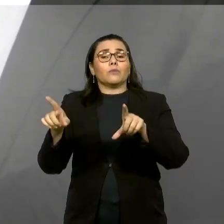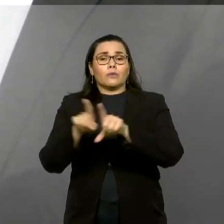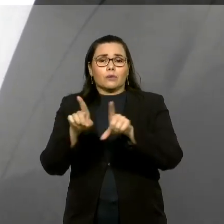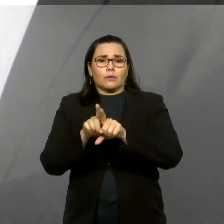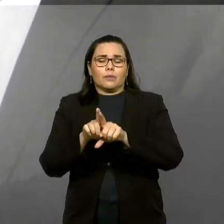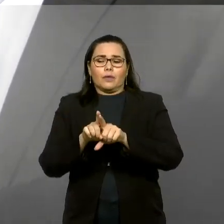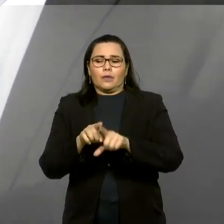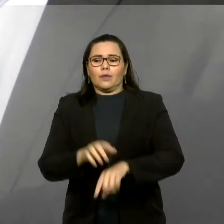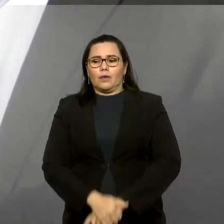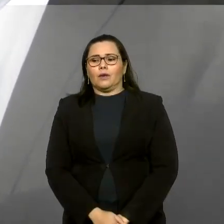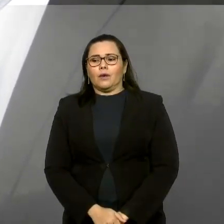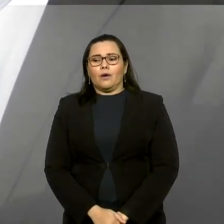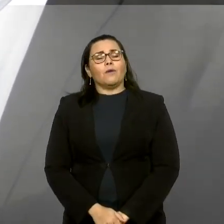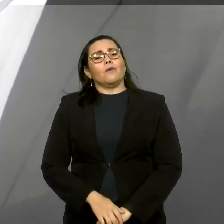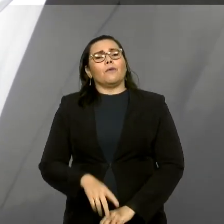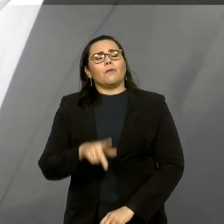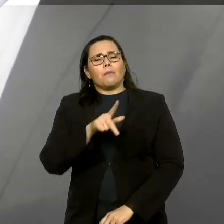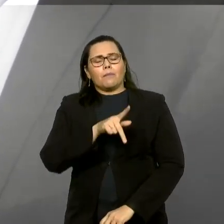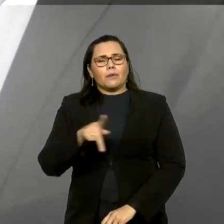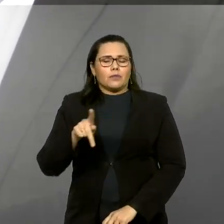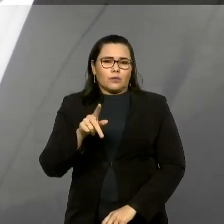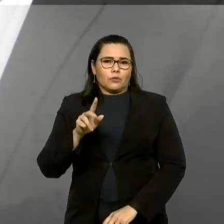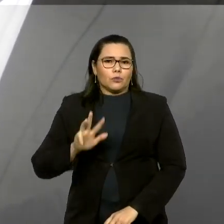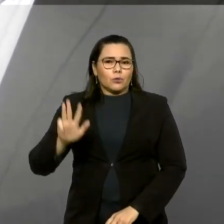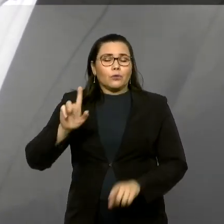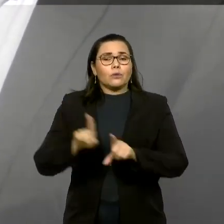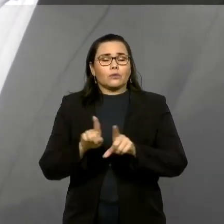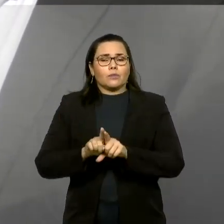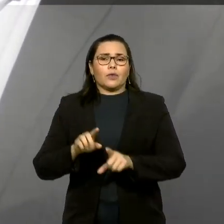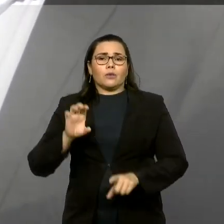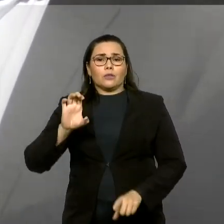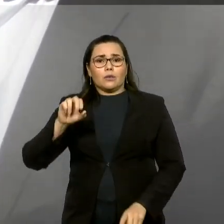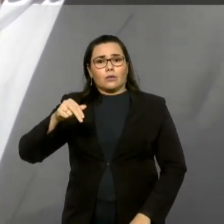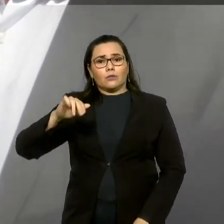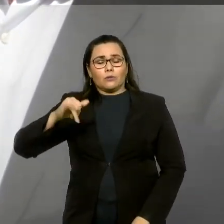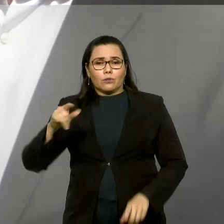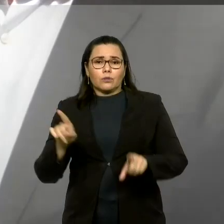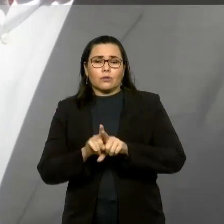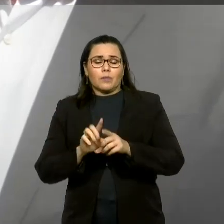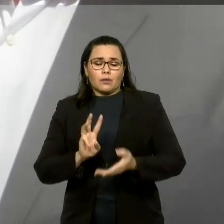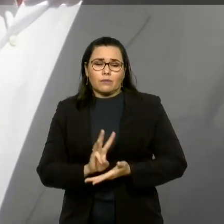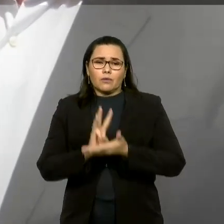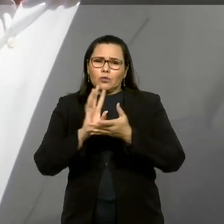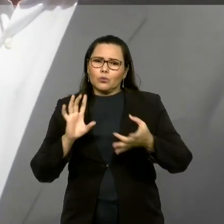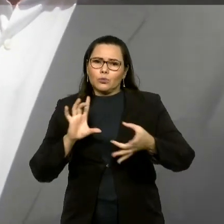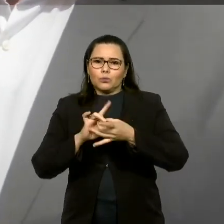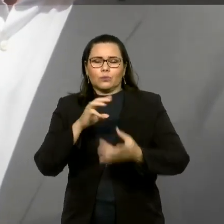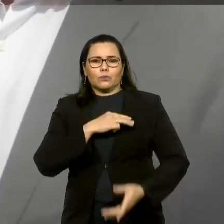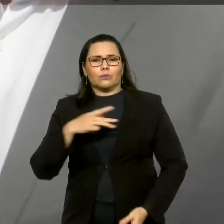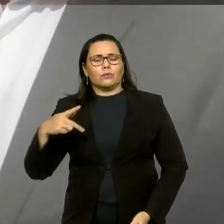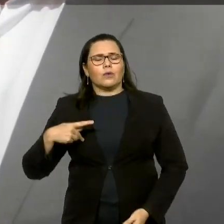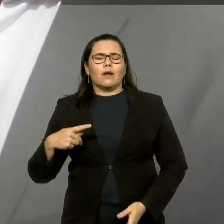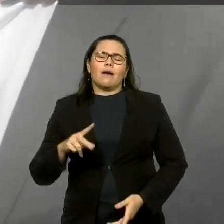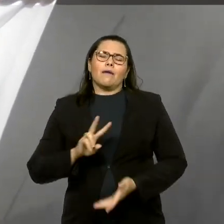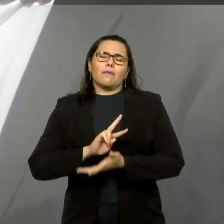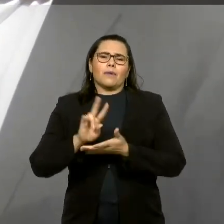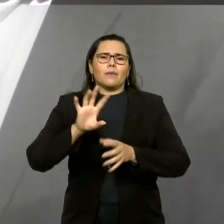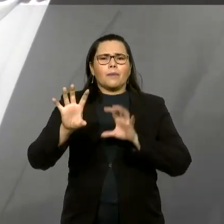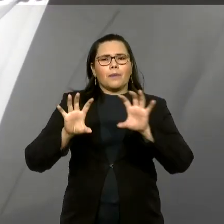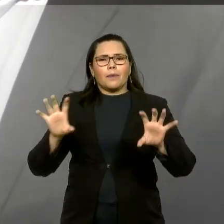do governo do presidente Lula o CNJ e a defensoria integrada com o Ministério Público com várias áreas pra gente